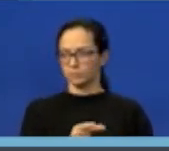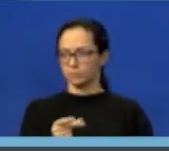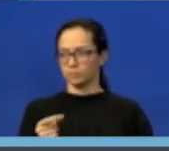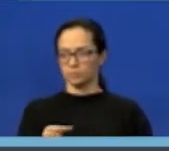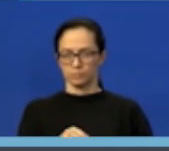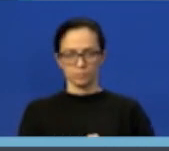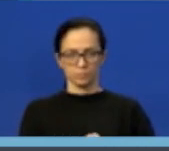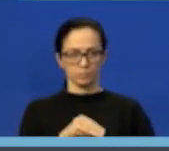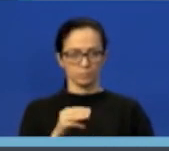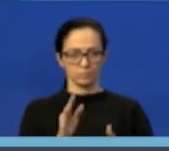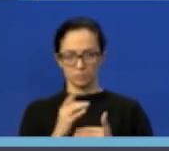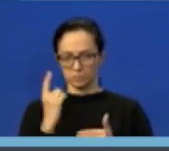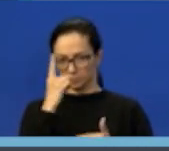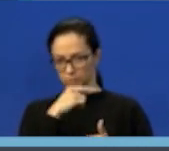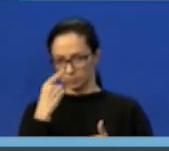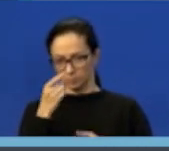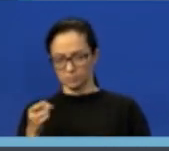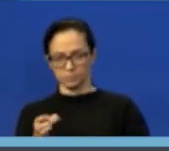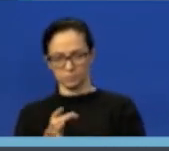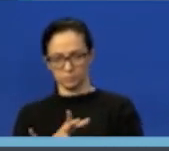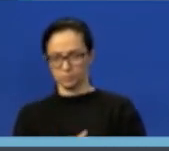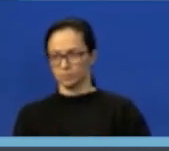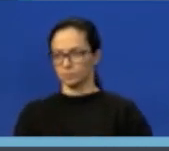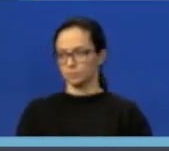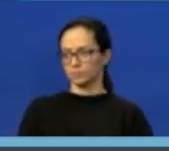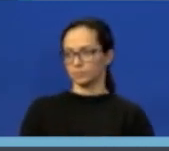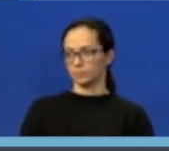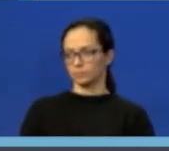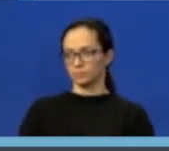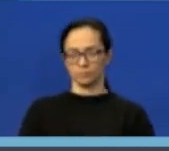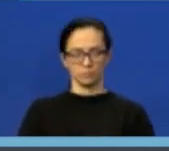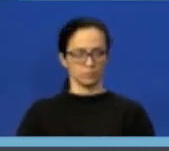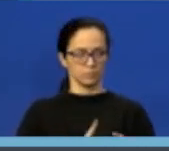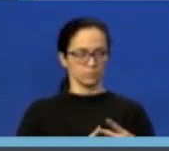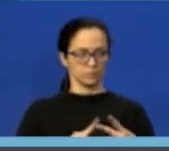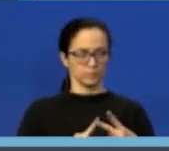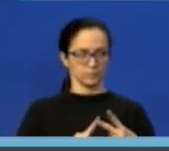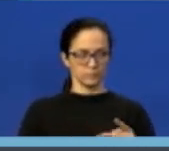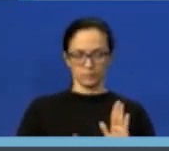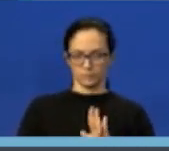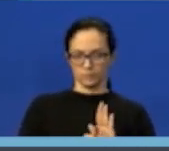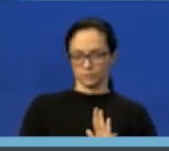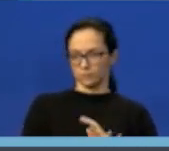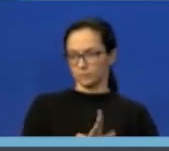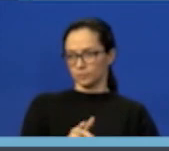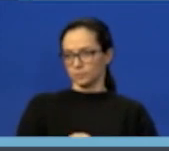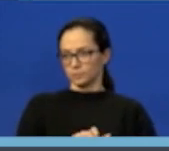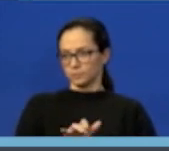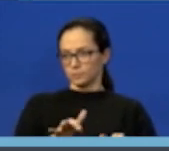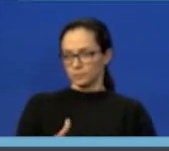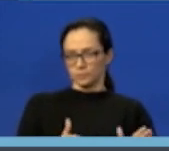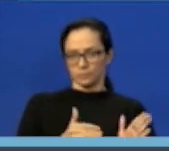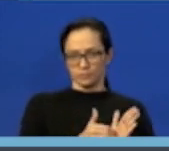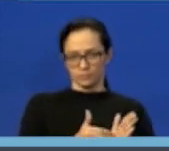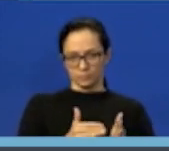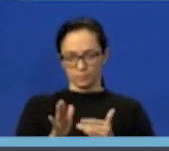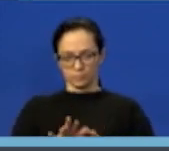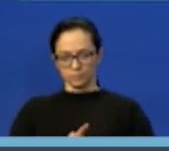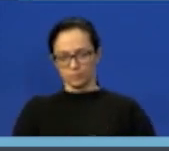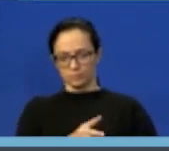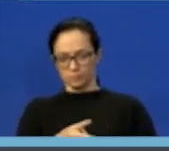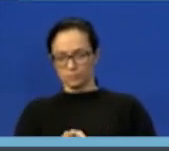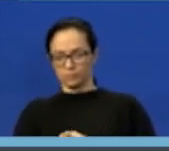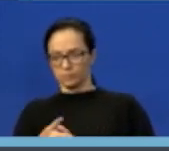alguns minutos a poucas horas. As bacteremias intermitentes são aquelas em que ocorre manifestação em intervalos de tempo